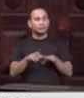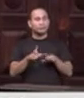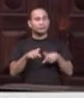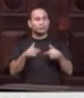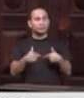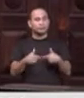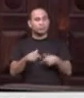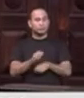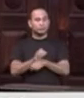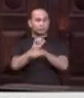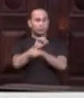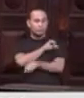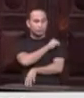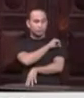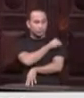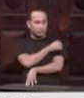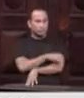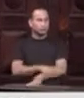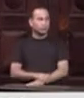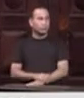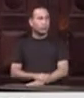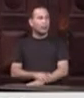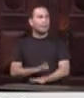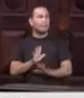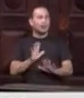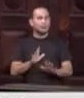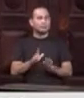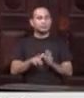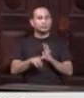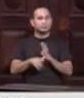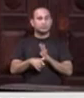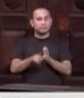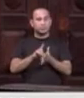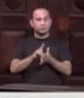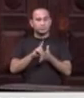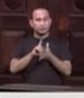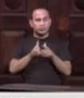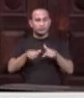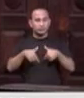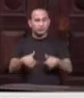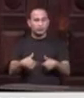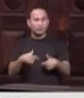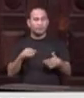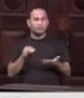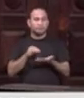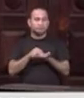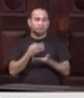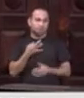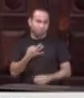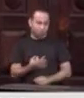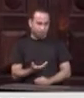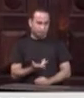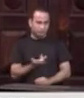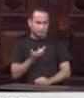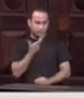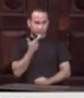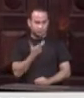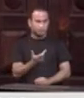de Janeiro. Mas antes surgiu a partir de uma intromissão descabida com alguns que